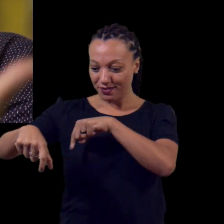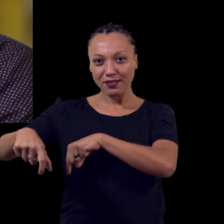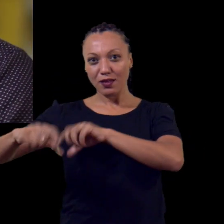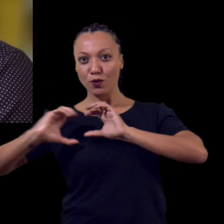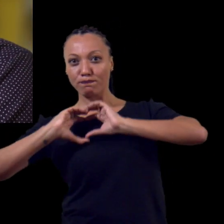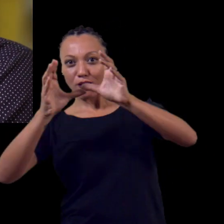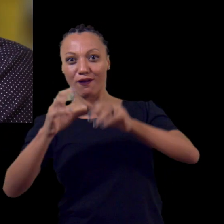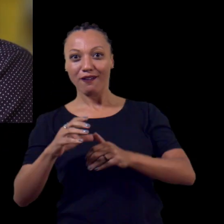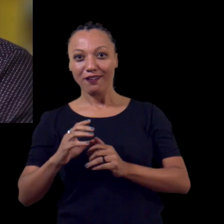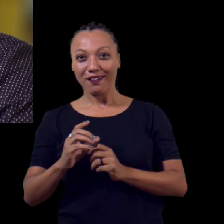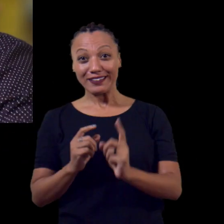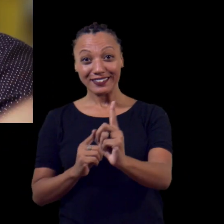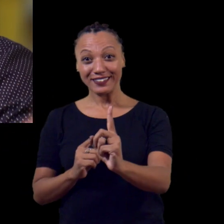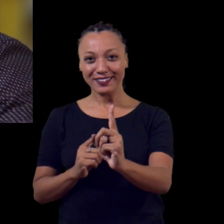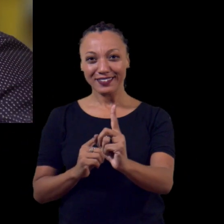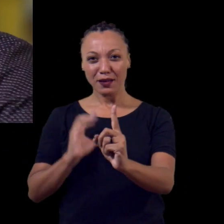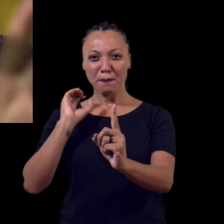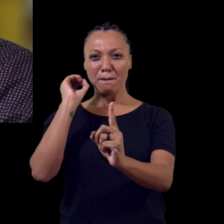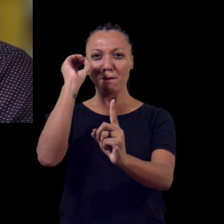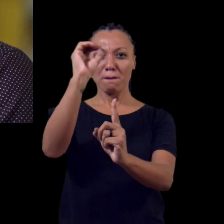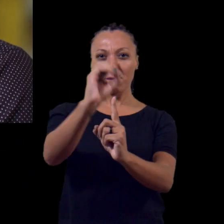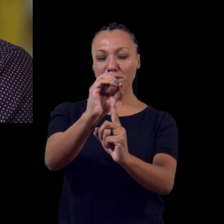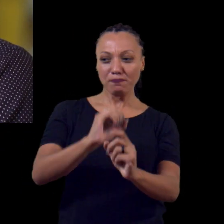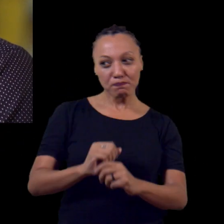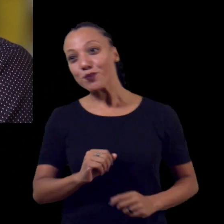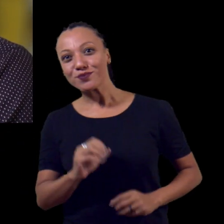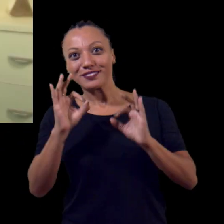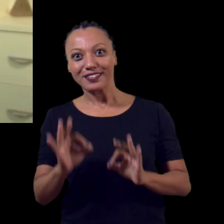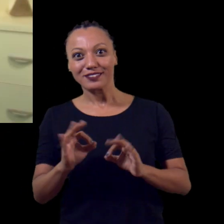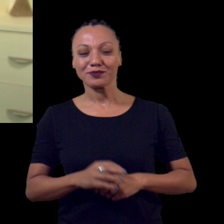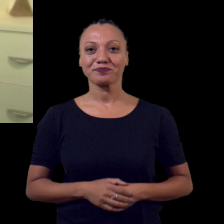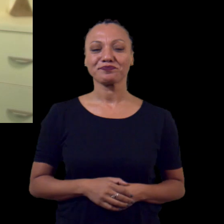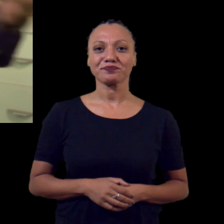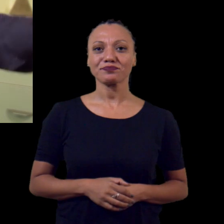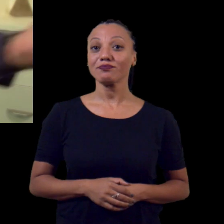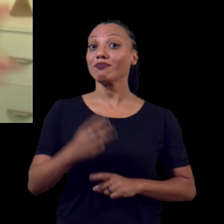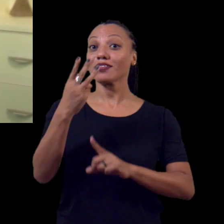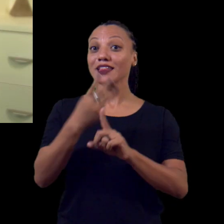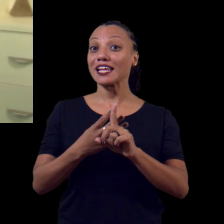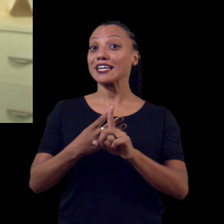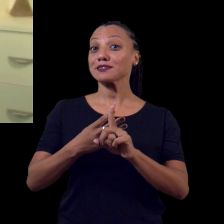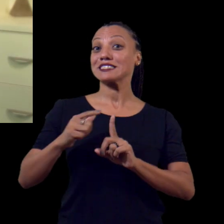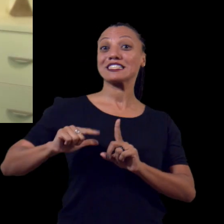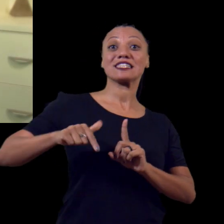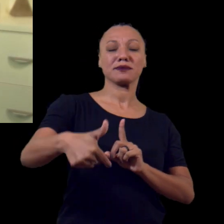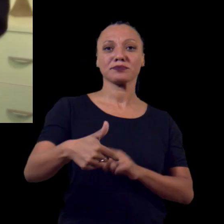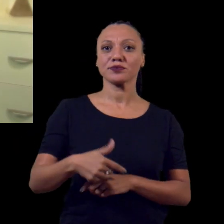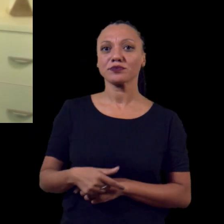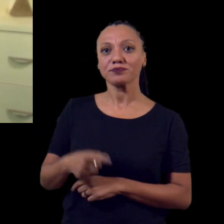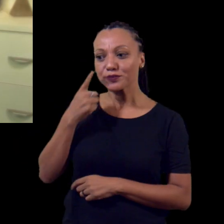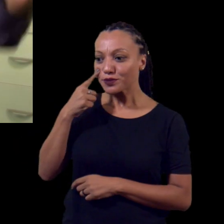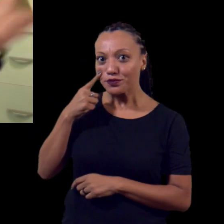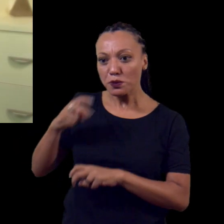Passaram-se mais 3 meses. Eu fui na porta da escola, não tinha mais nenhuma mãe. E nessa reunião eu perguntei para essa mãe,